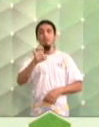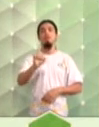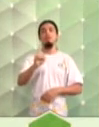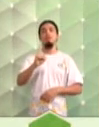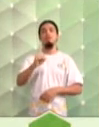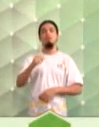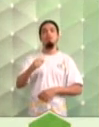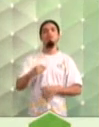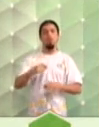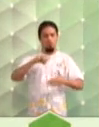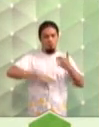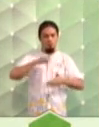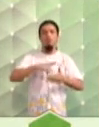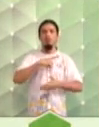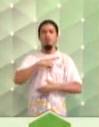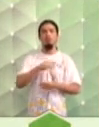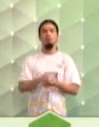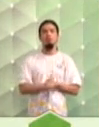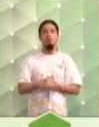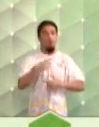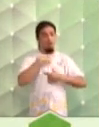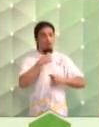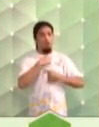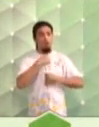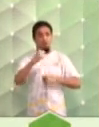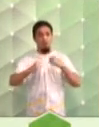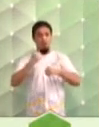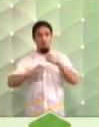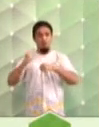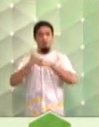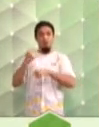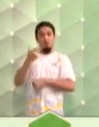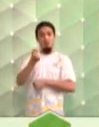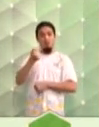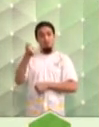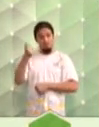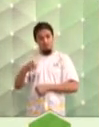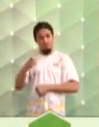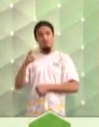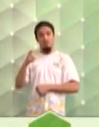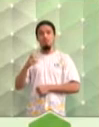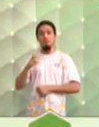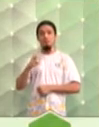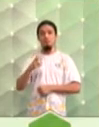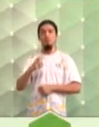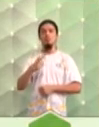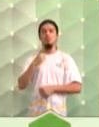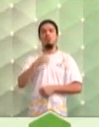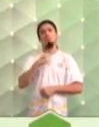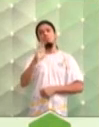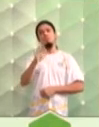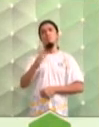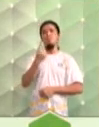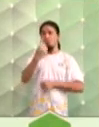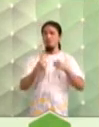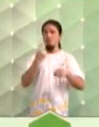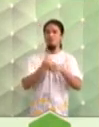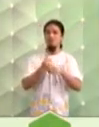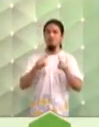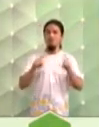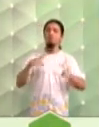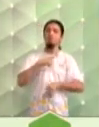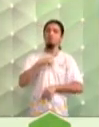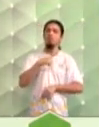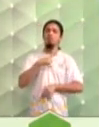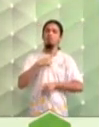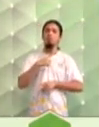agosto de 2015, né? A campanha tem pouco mais de um ano e já está solidificada. Nós queremos cada vez